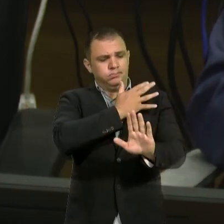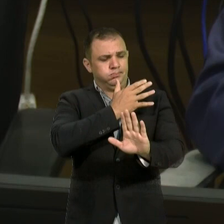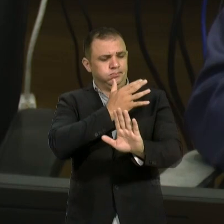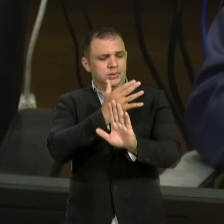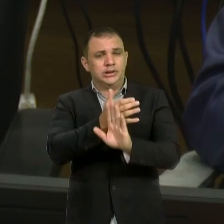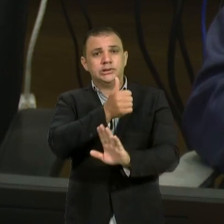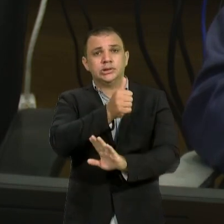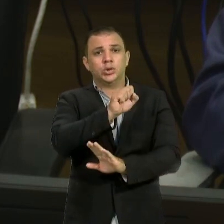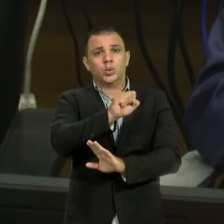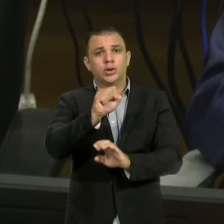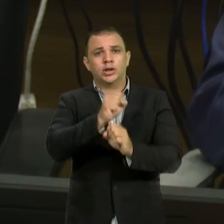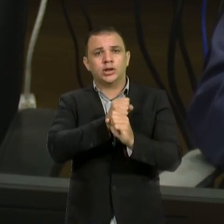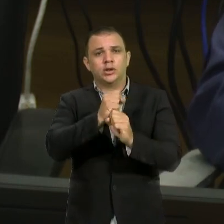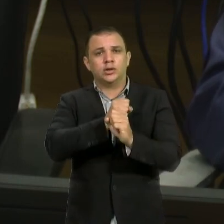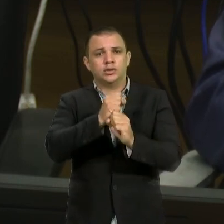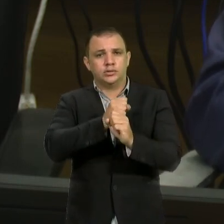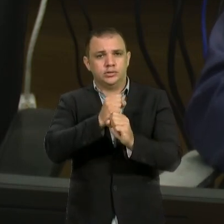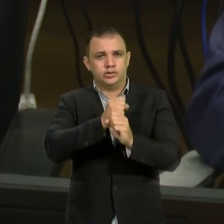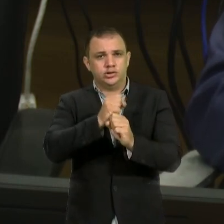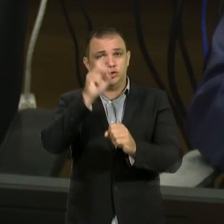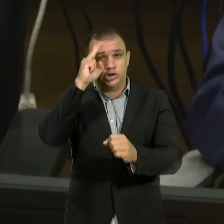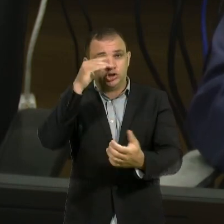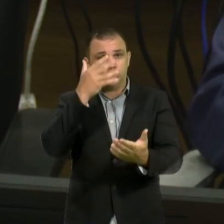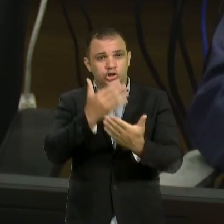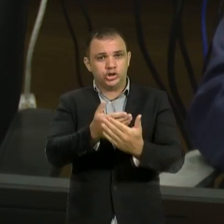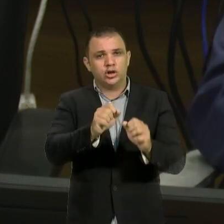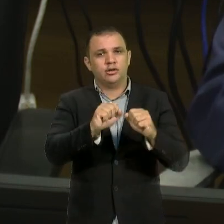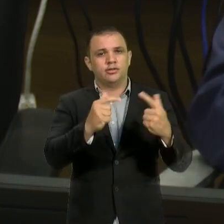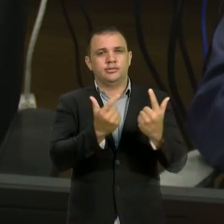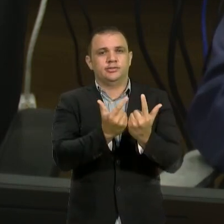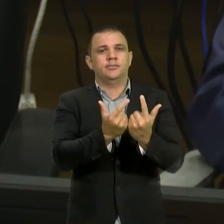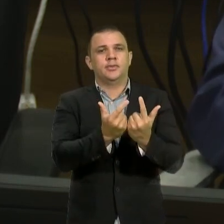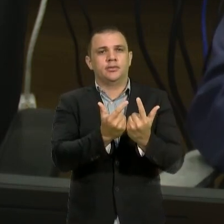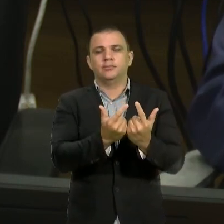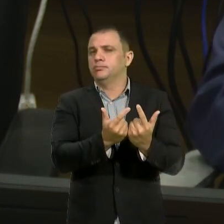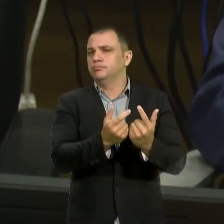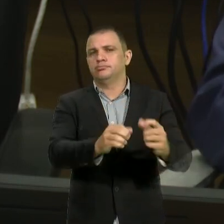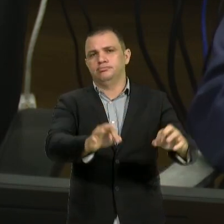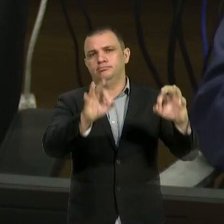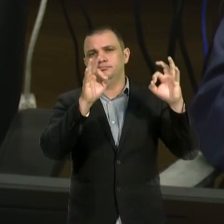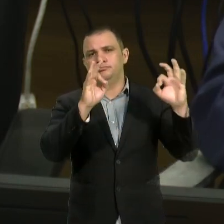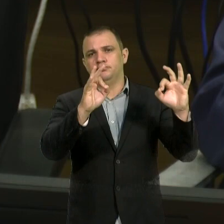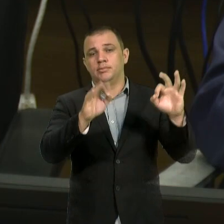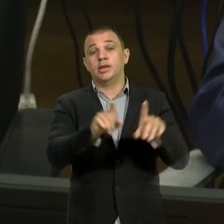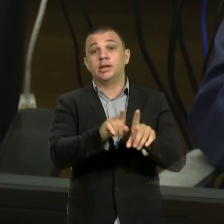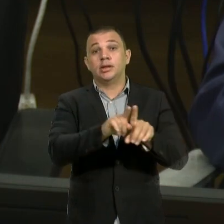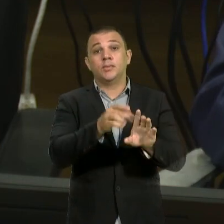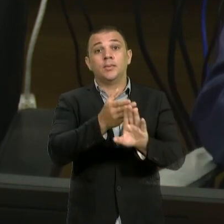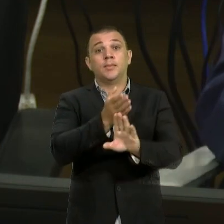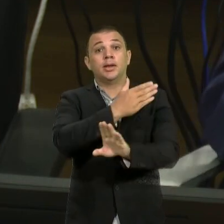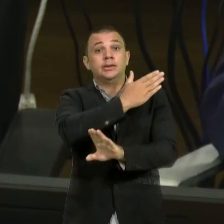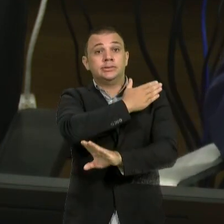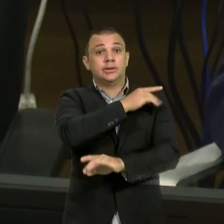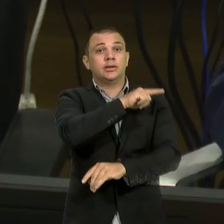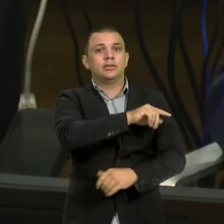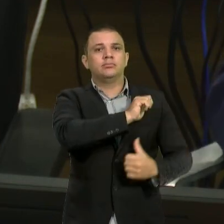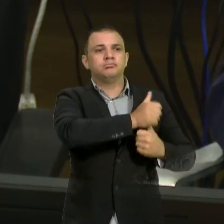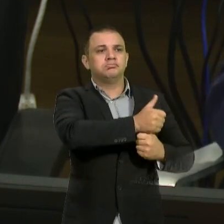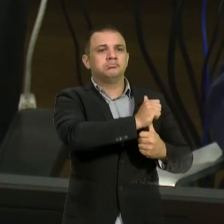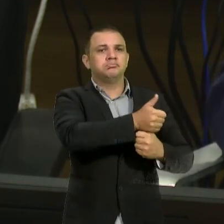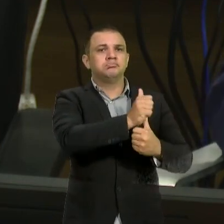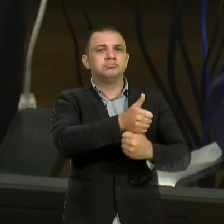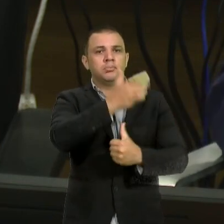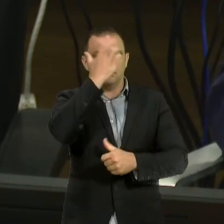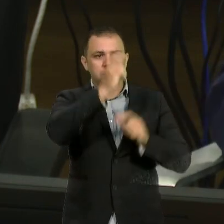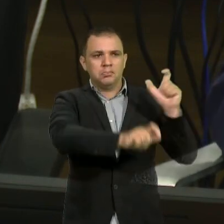dessa casa, assim como as pessoas brilhantes que passaram por aqui. O